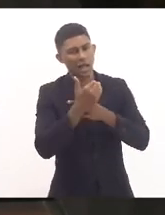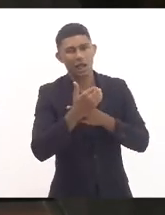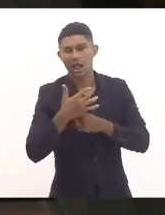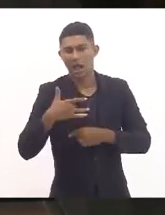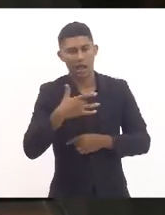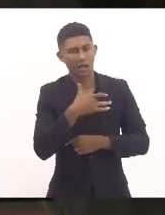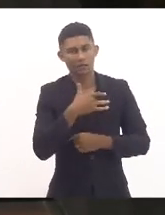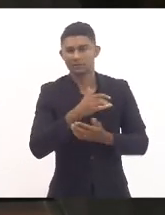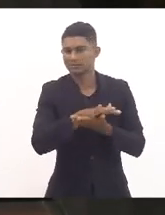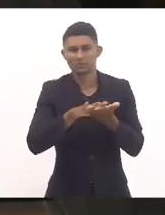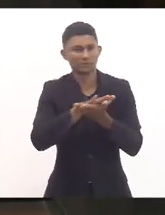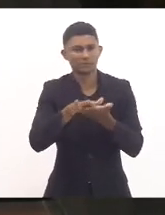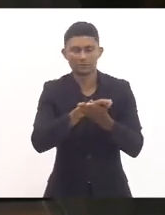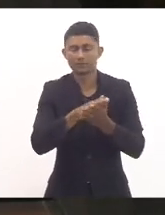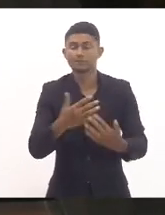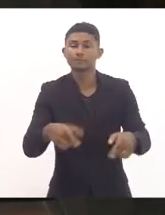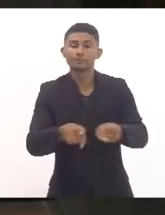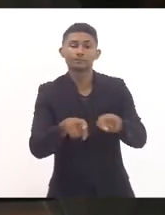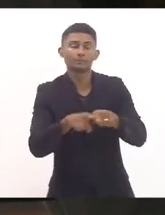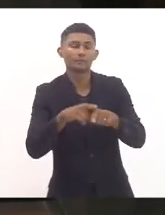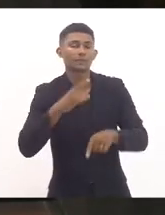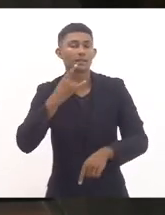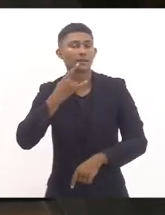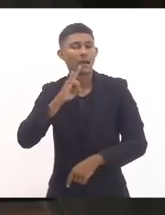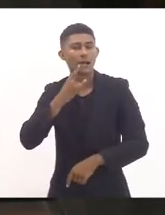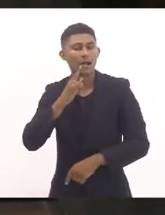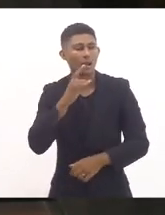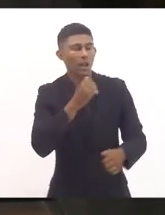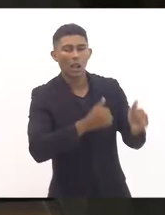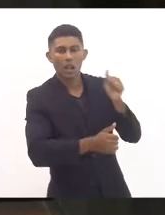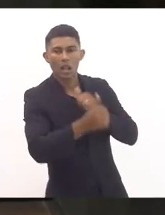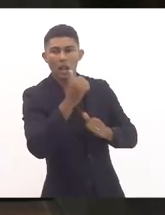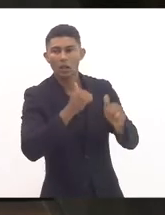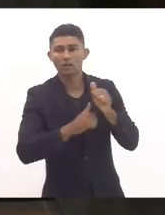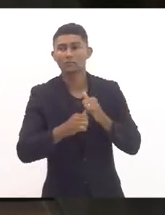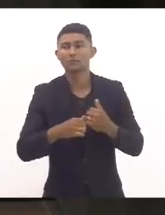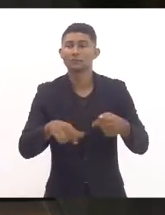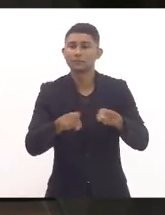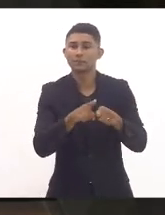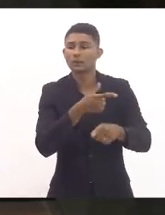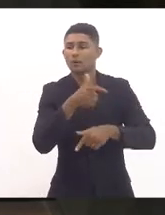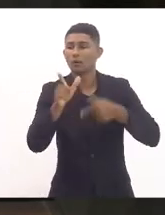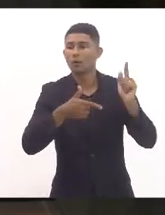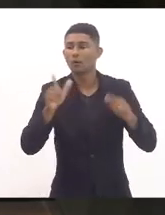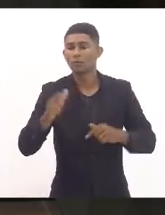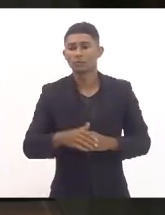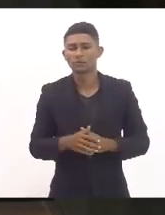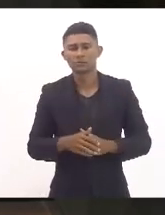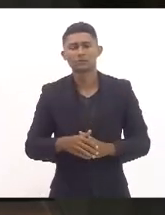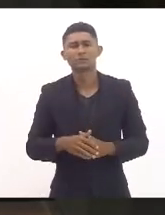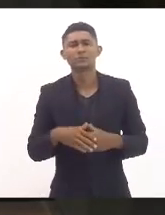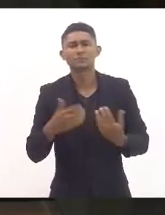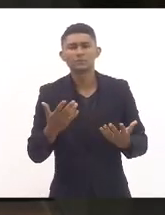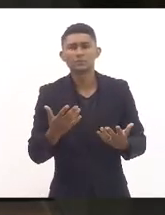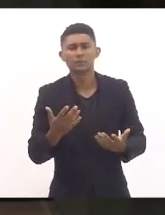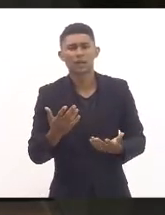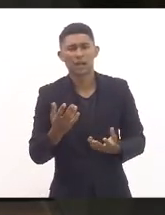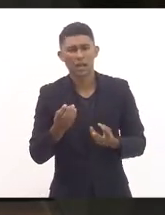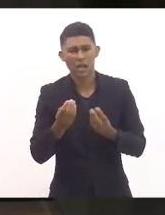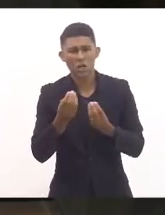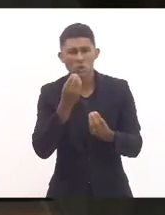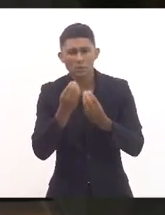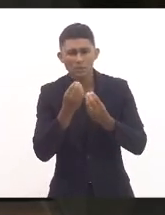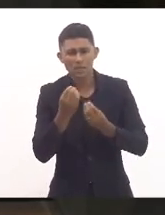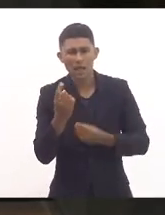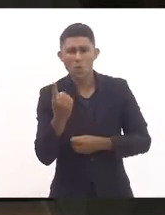Bebidas alcoólicas, qualquer alimento manipulado e por aí vai. Só não cita nenhum alimento que não